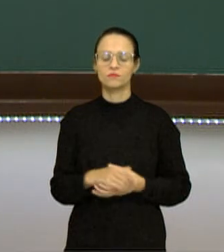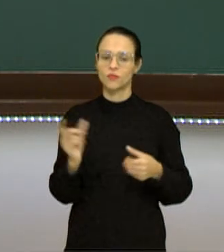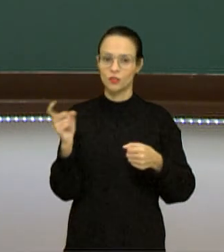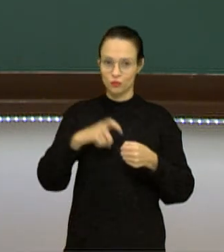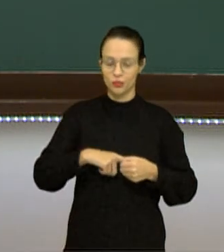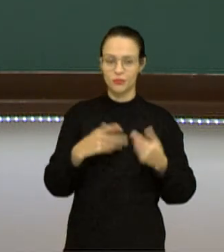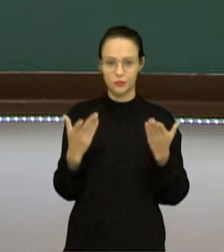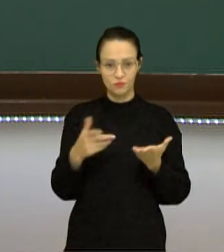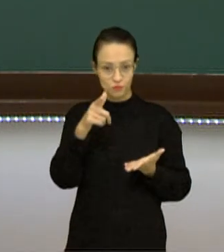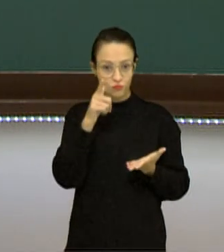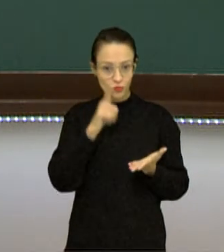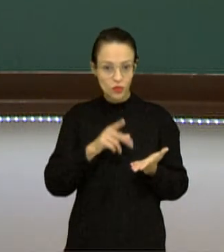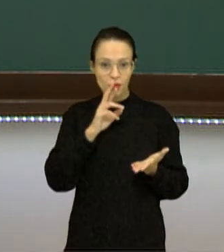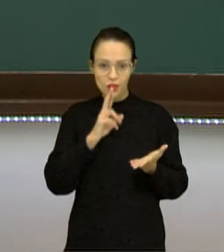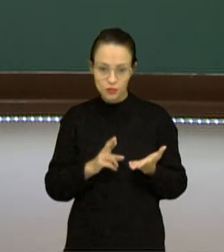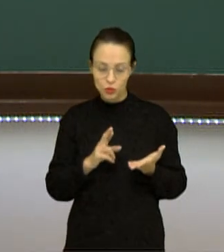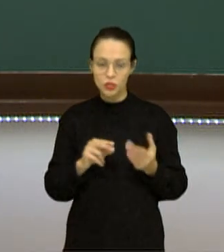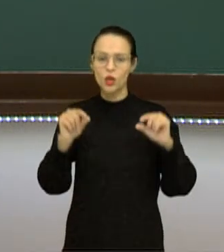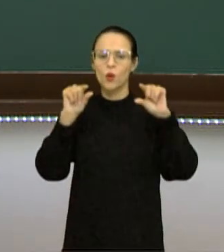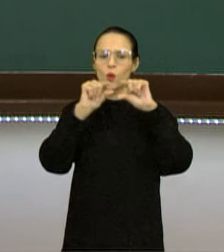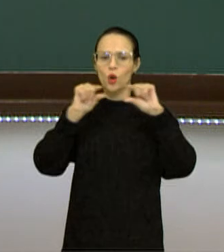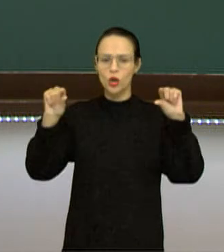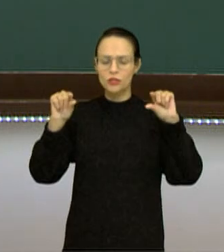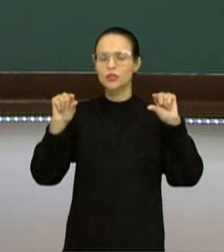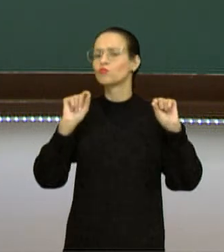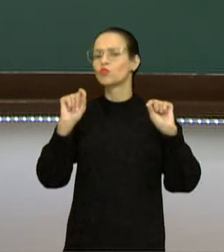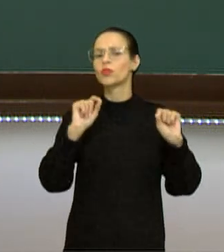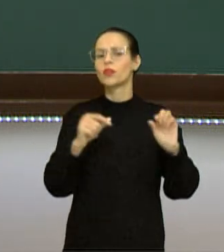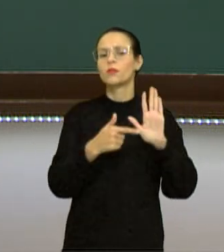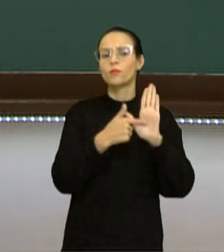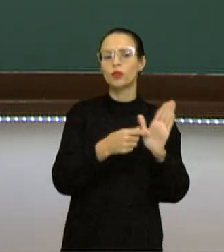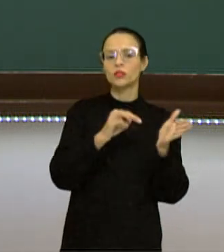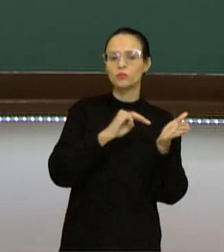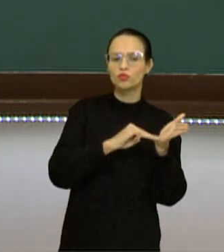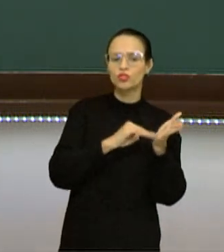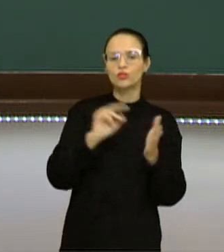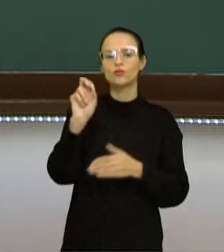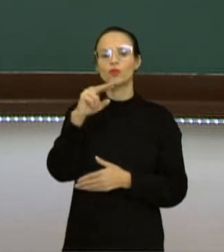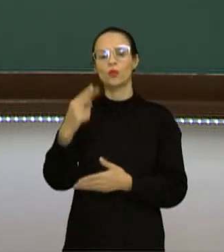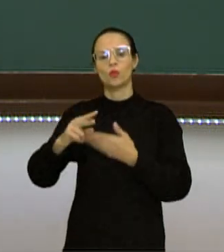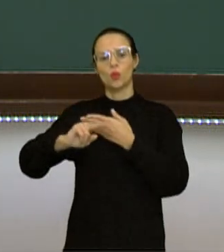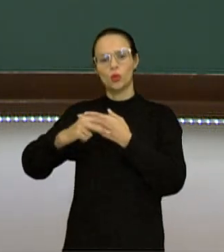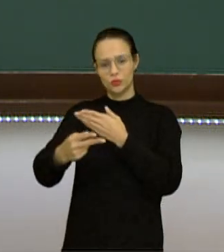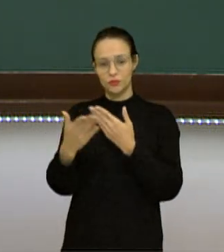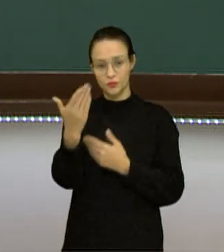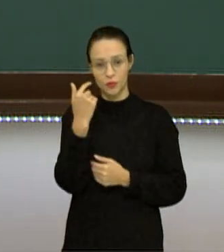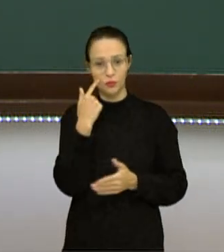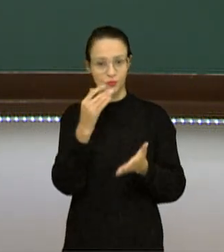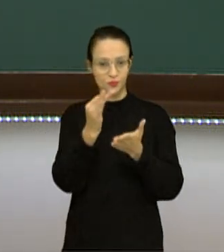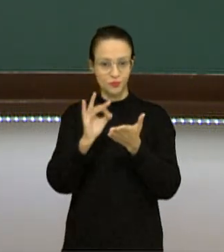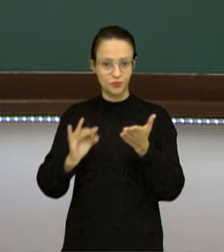Voltamos. Conseguiu responder? Essa oração expressa uma causa ou uma consequência? Vamos conferir.